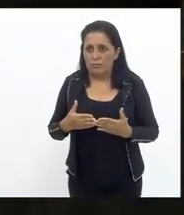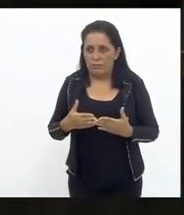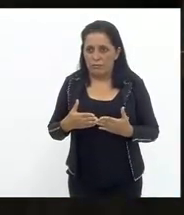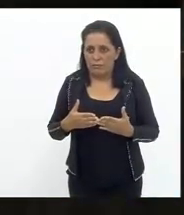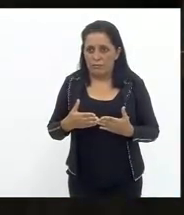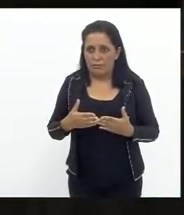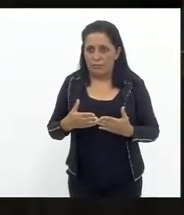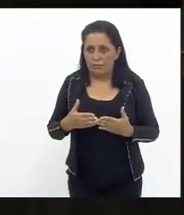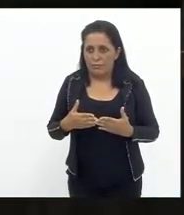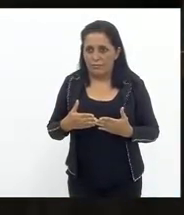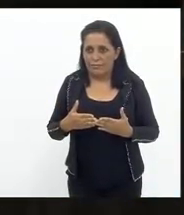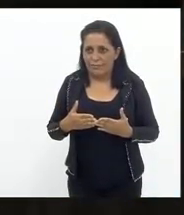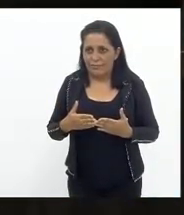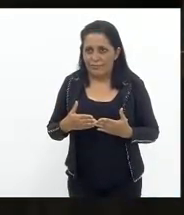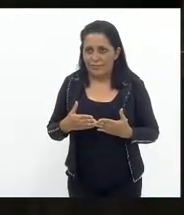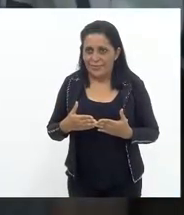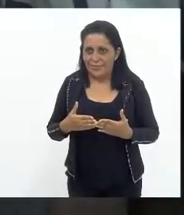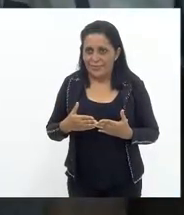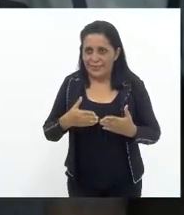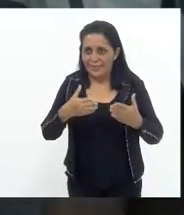Anubis.